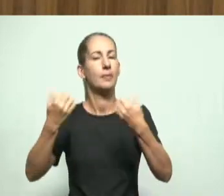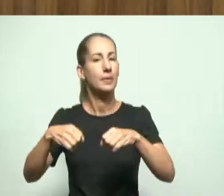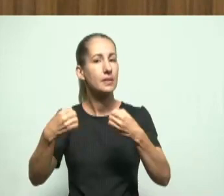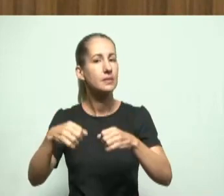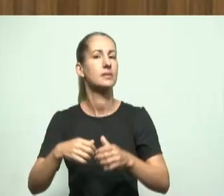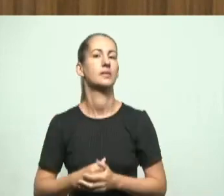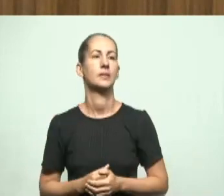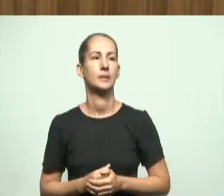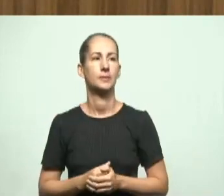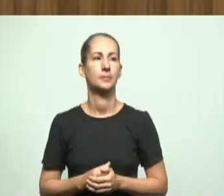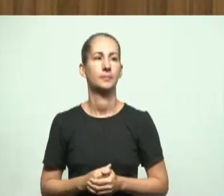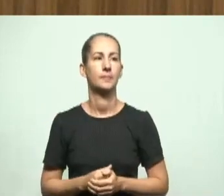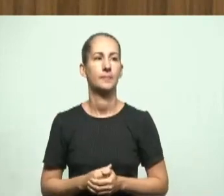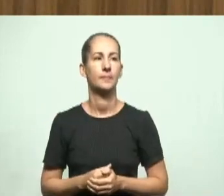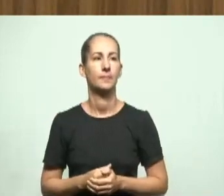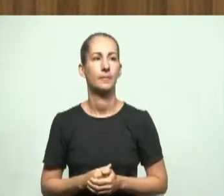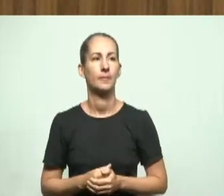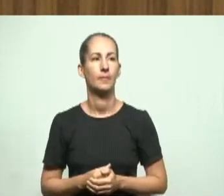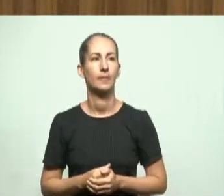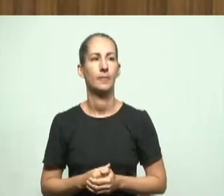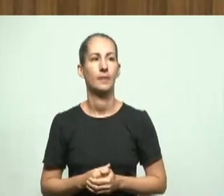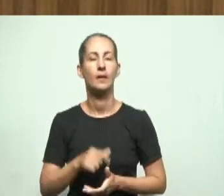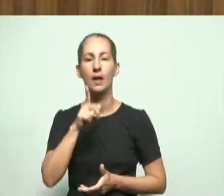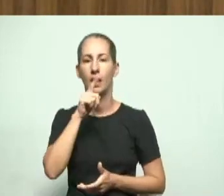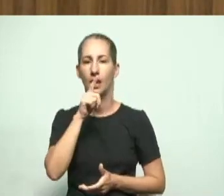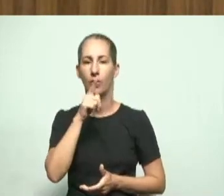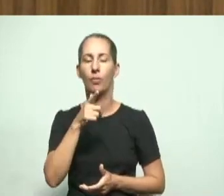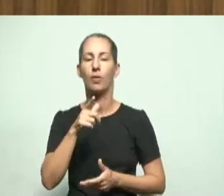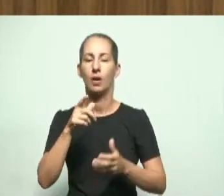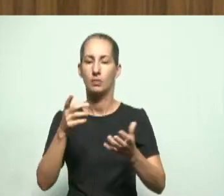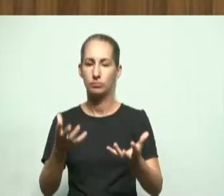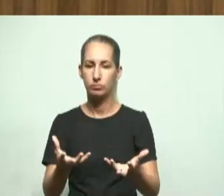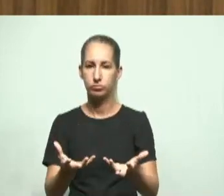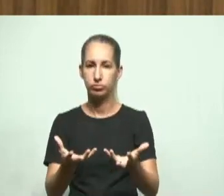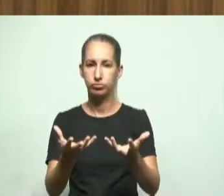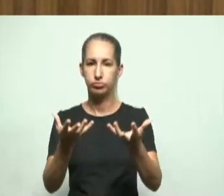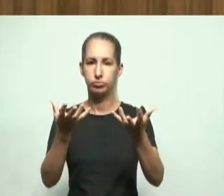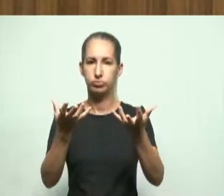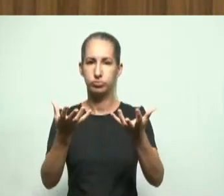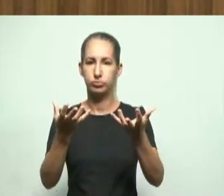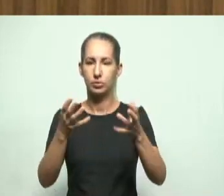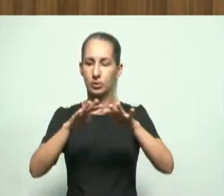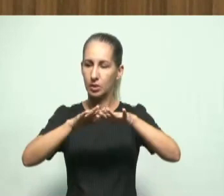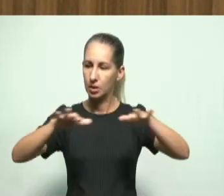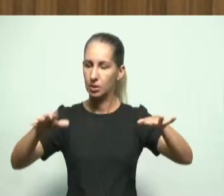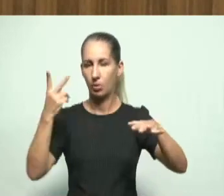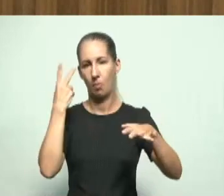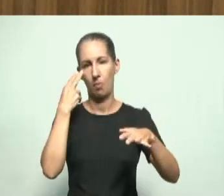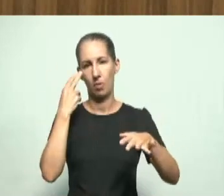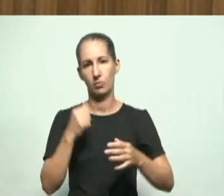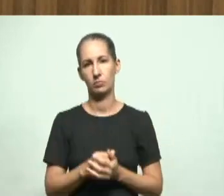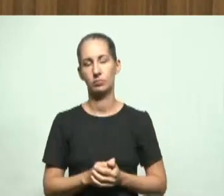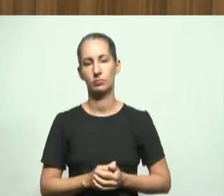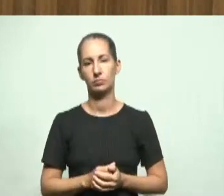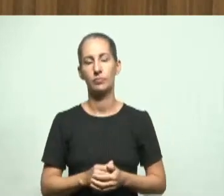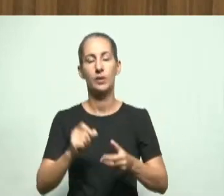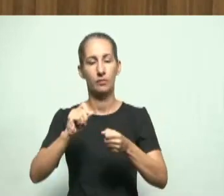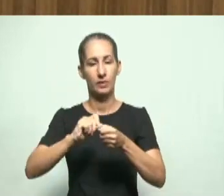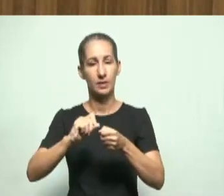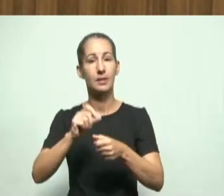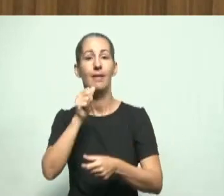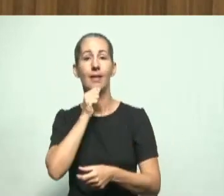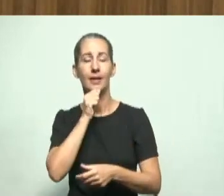para que se tenha uma lagoa para comportar água e não inundar as casas das pessoas. Então é necessário fazer